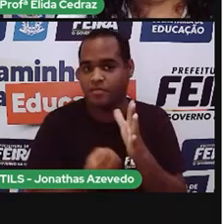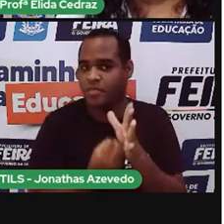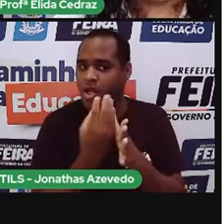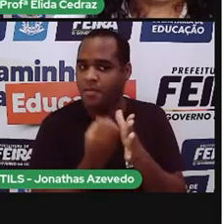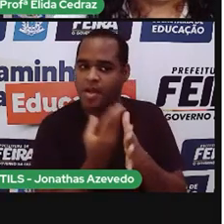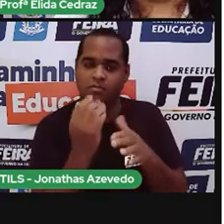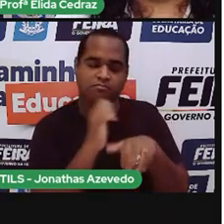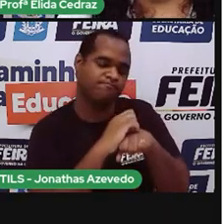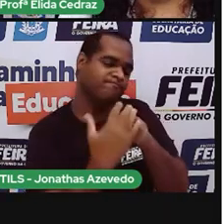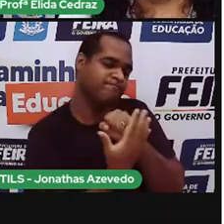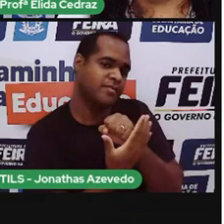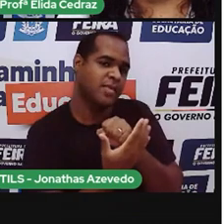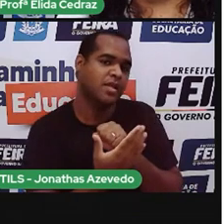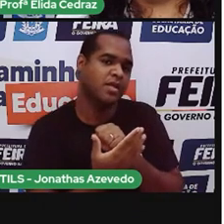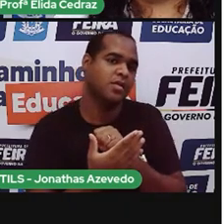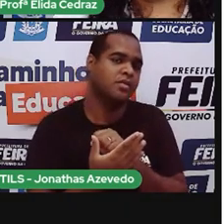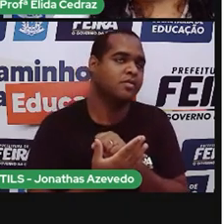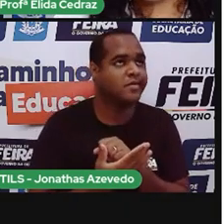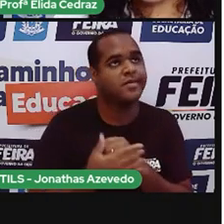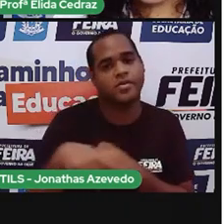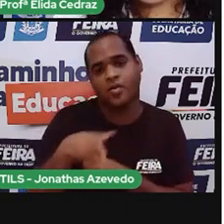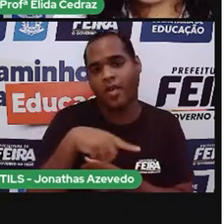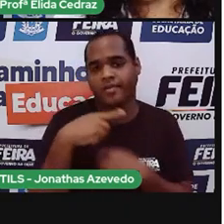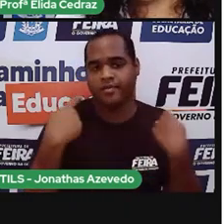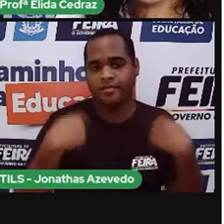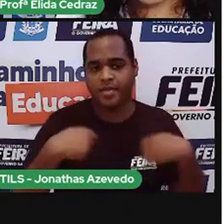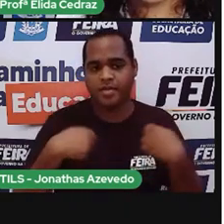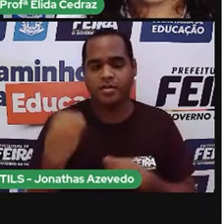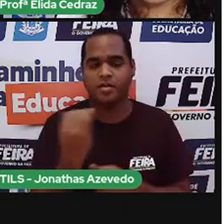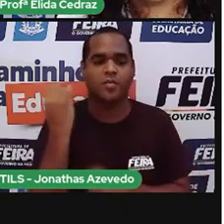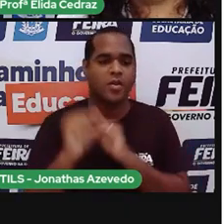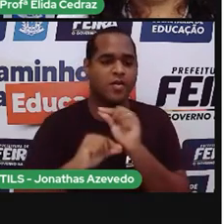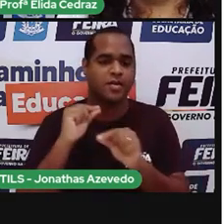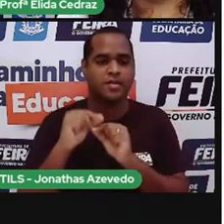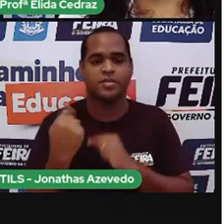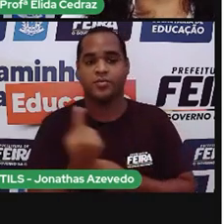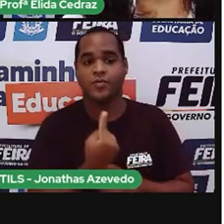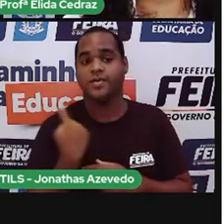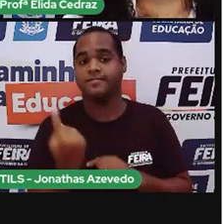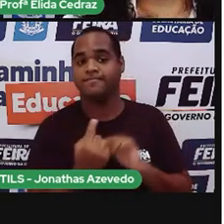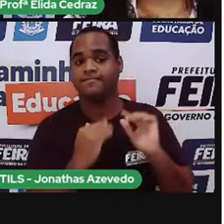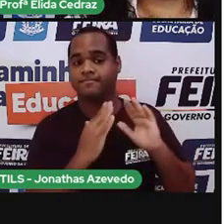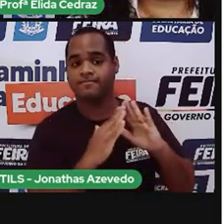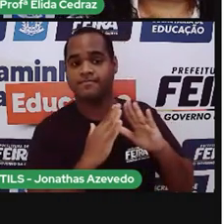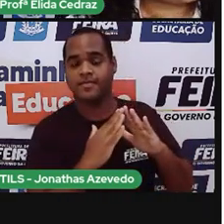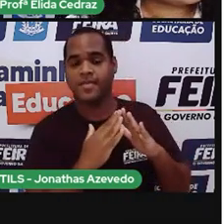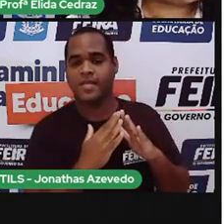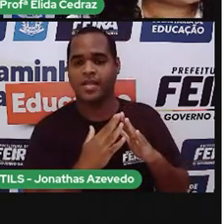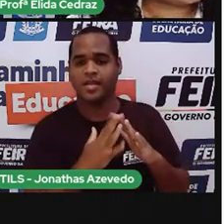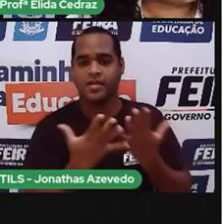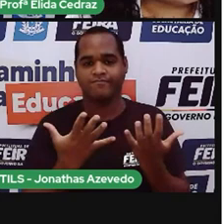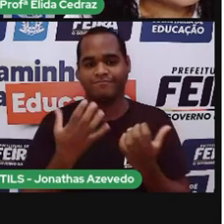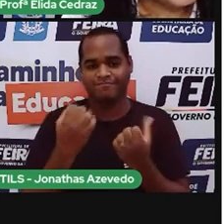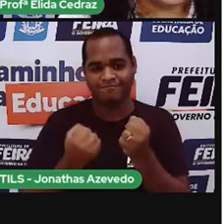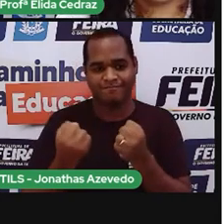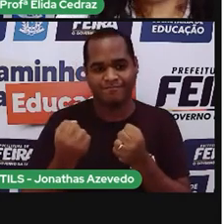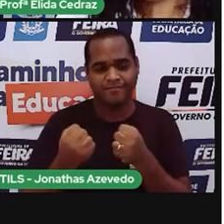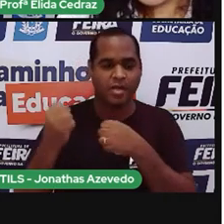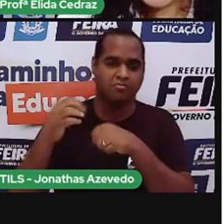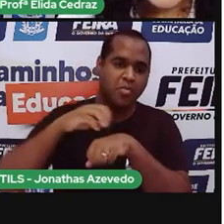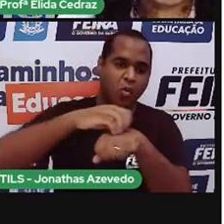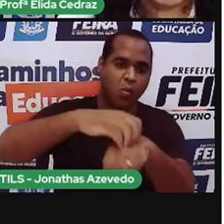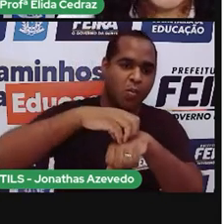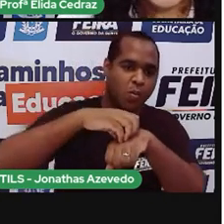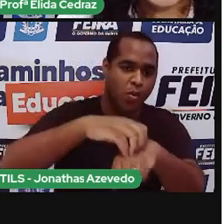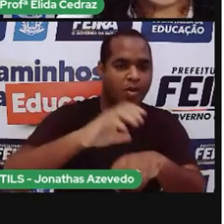pandemia, porque a gente teve a necessidade de ficar isolado, foi os serviços de delivery.